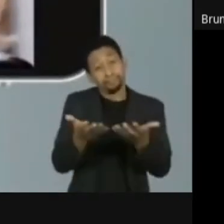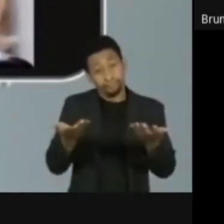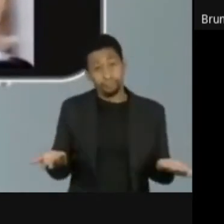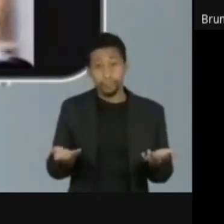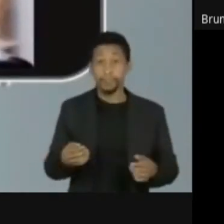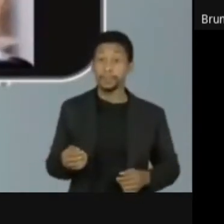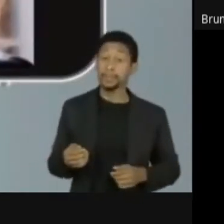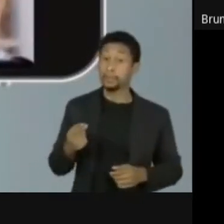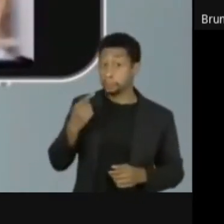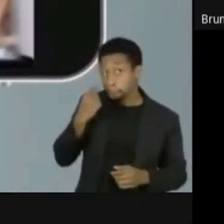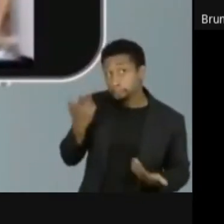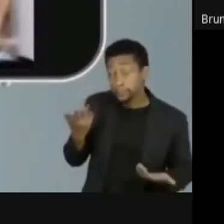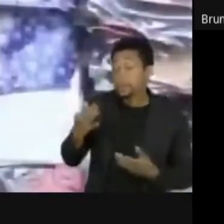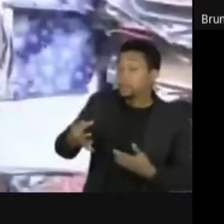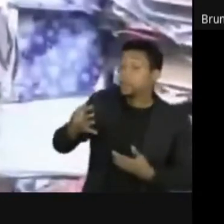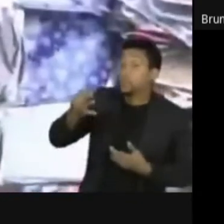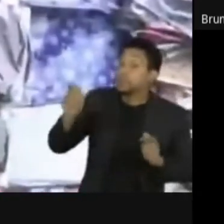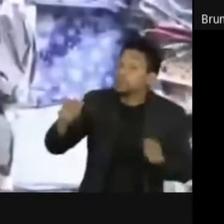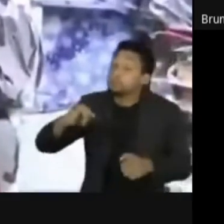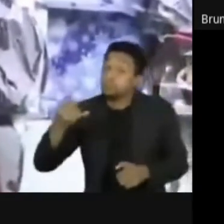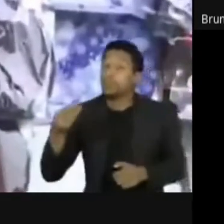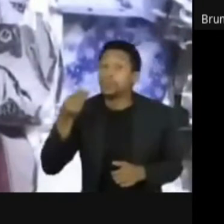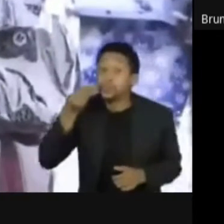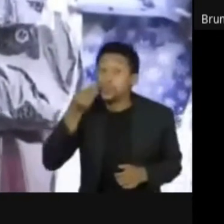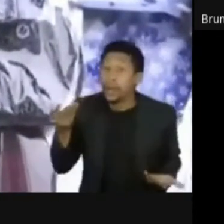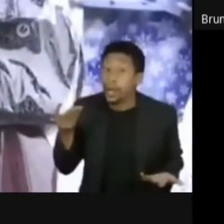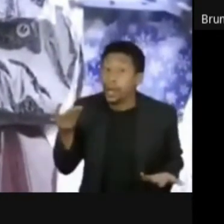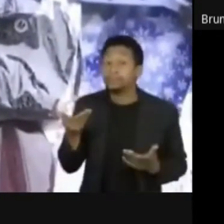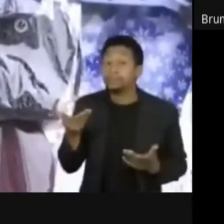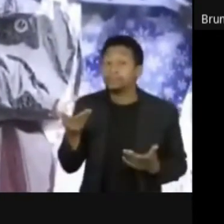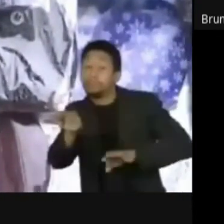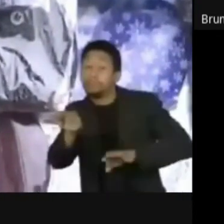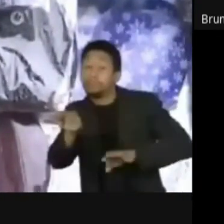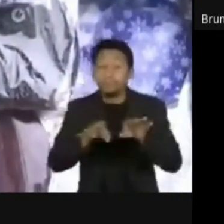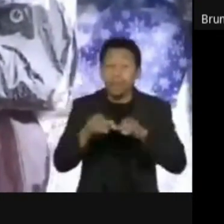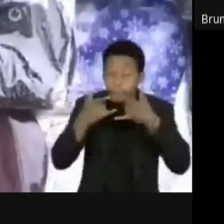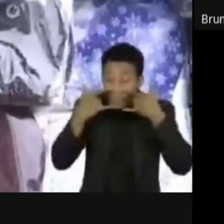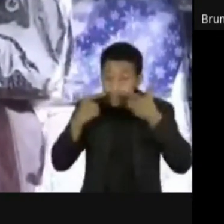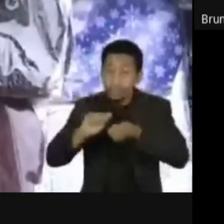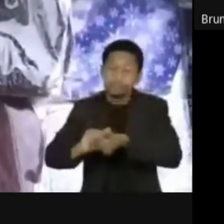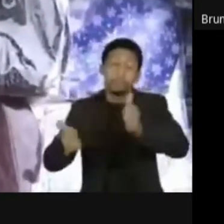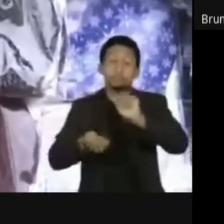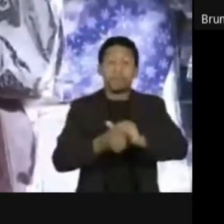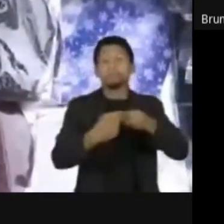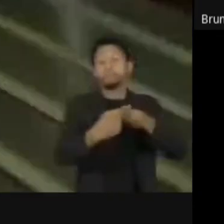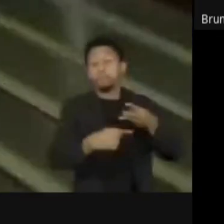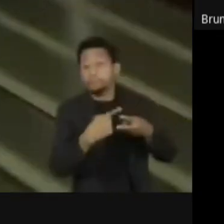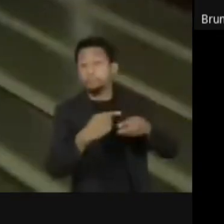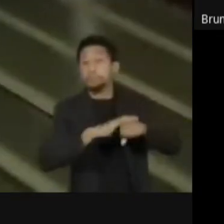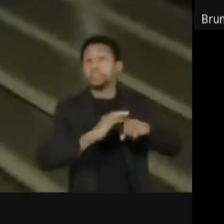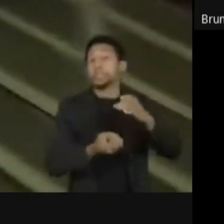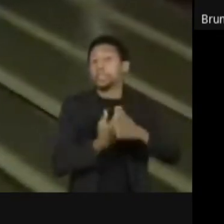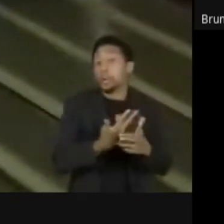oportunidade também de negócio para o futuro. Seria muito importante que iniciativas aí tomassem a frente e começassem, de repente, a fazer uma iniciativa